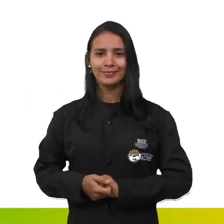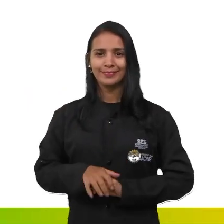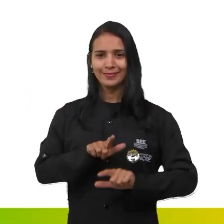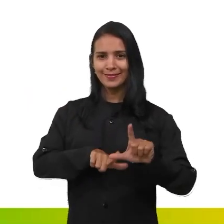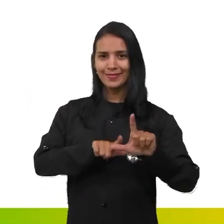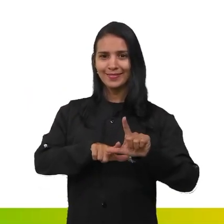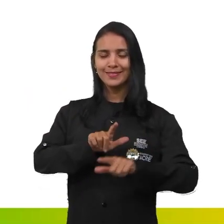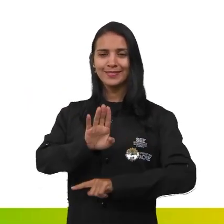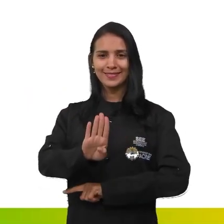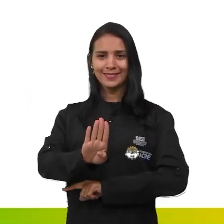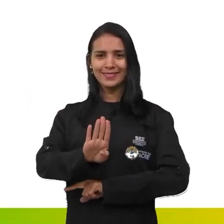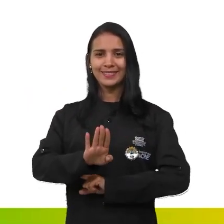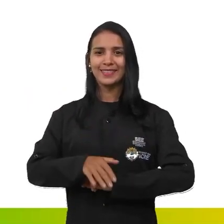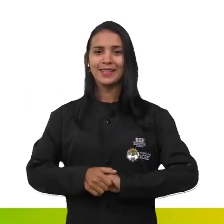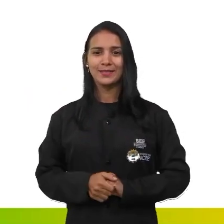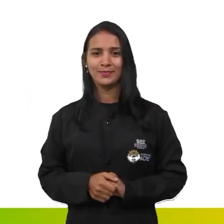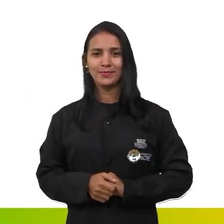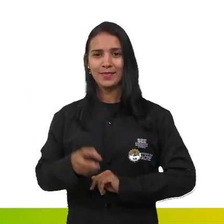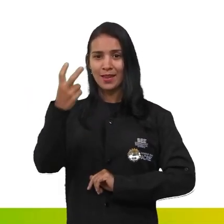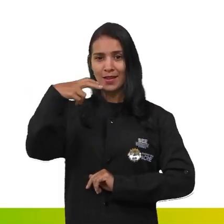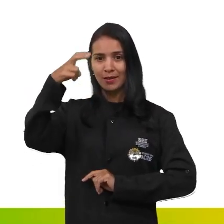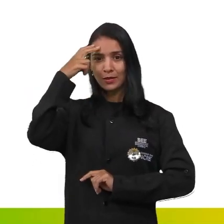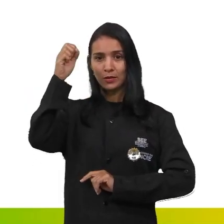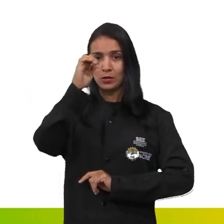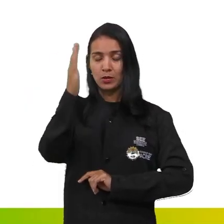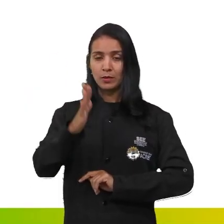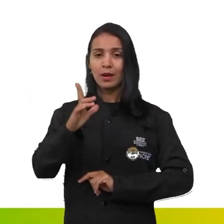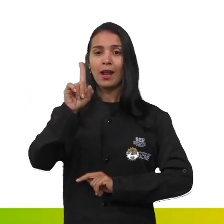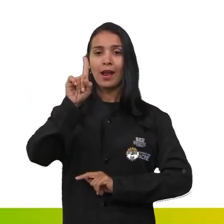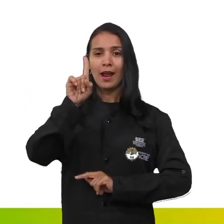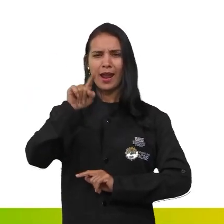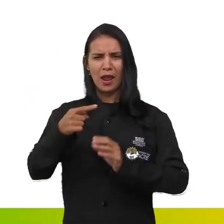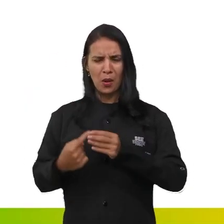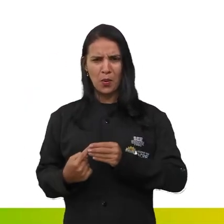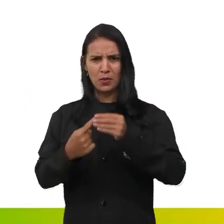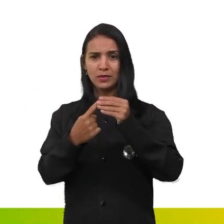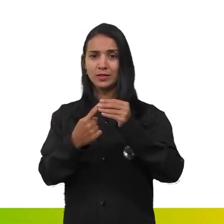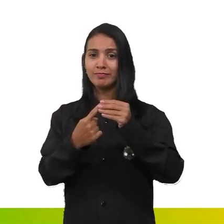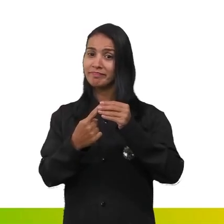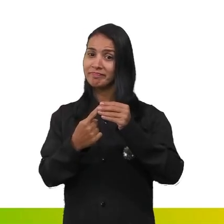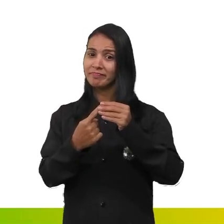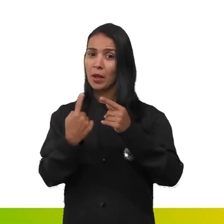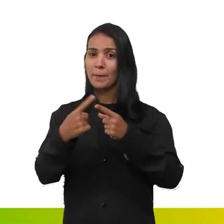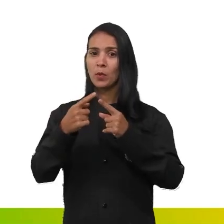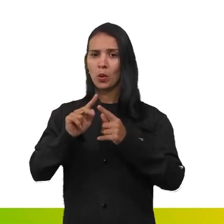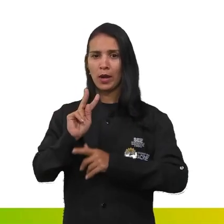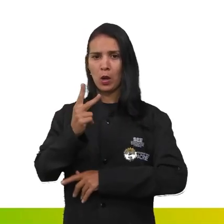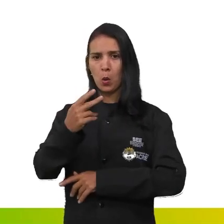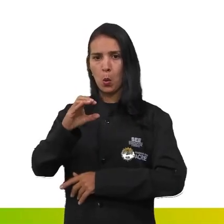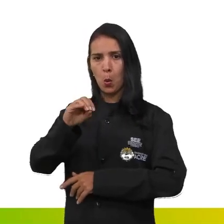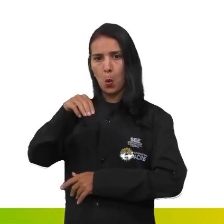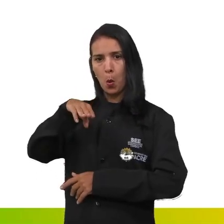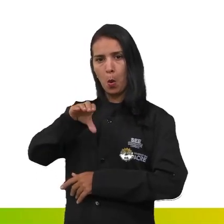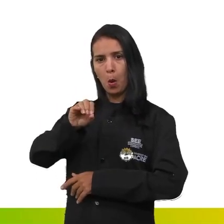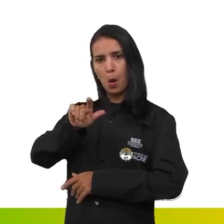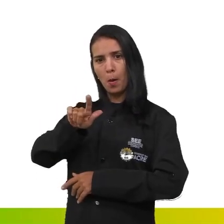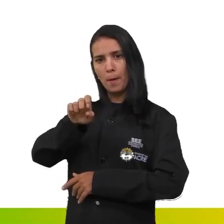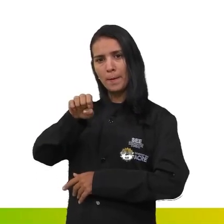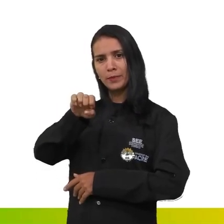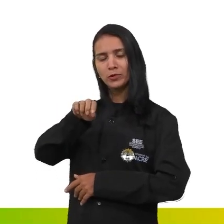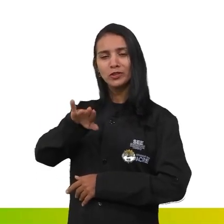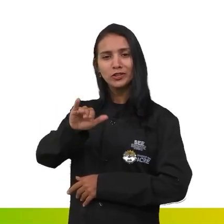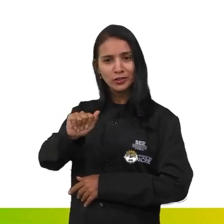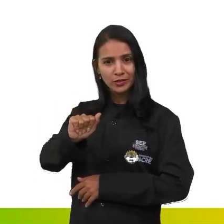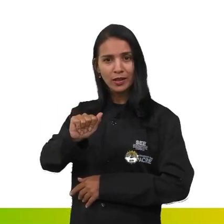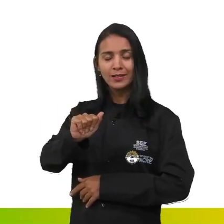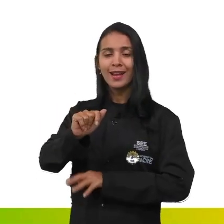B. A cultura brasileira é homogênea. Errado, pessoal. Quando ele fala cultura homogênea, diz o seguinte: a